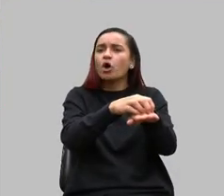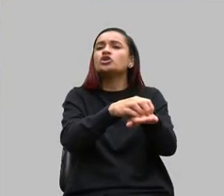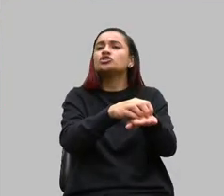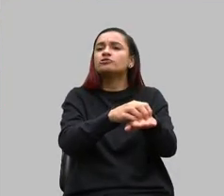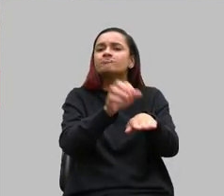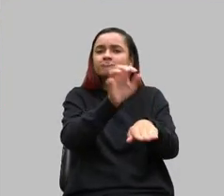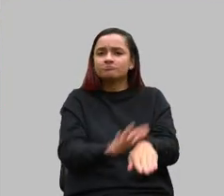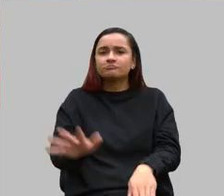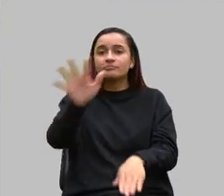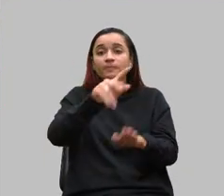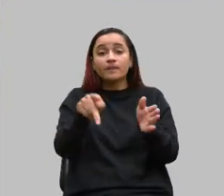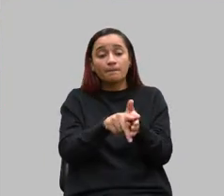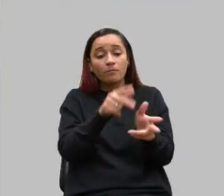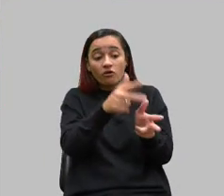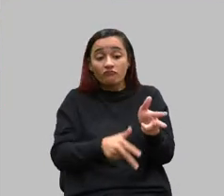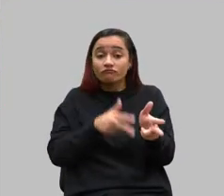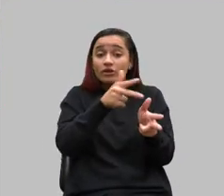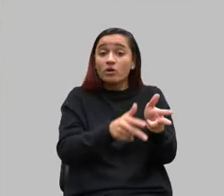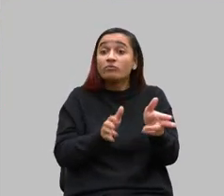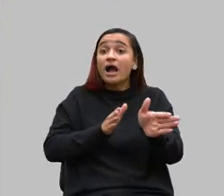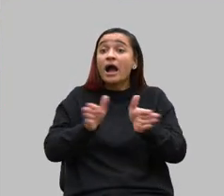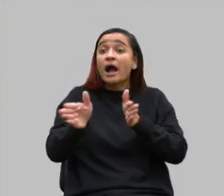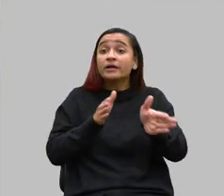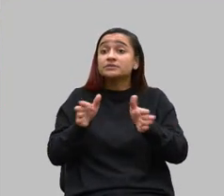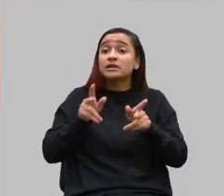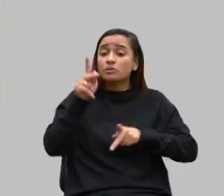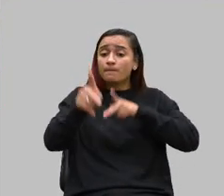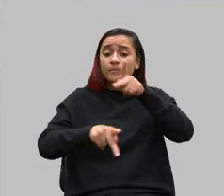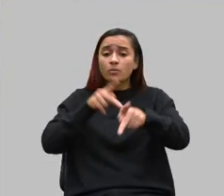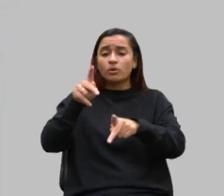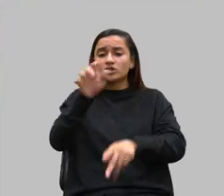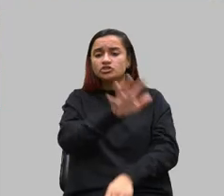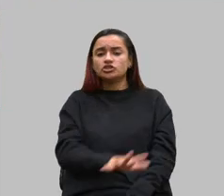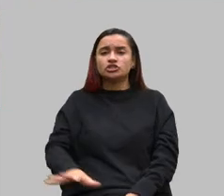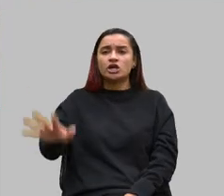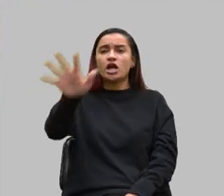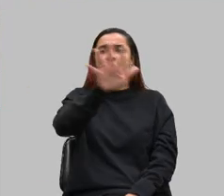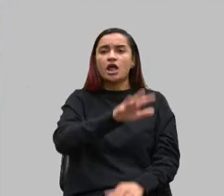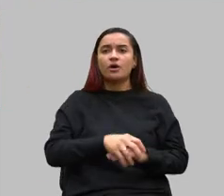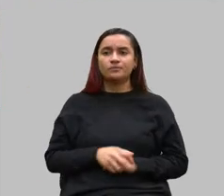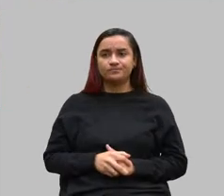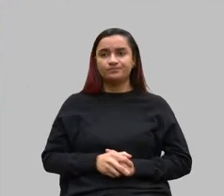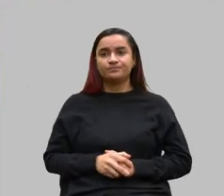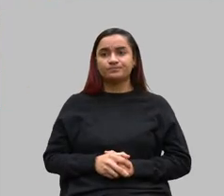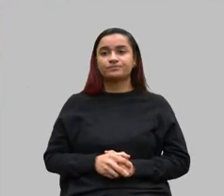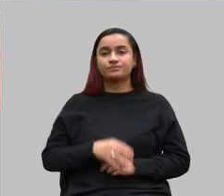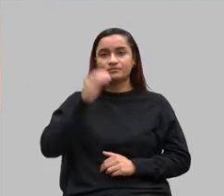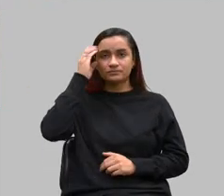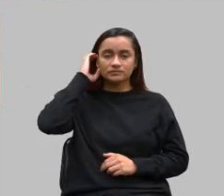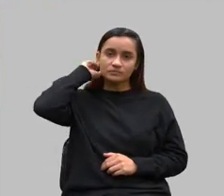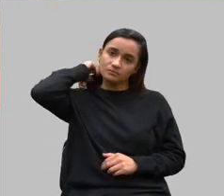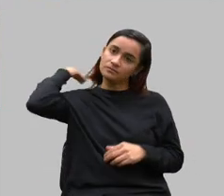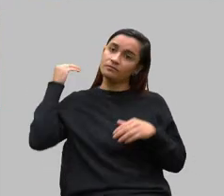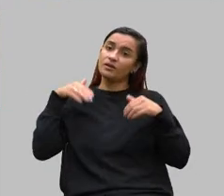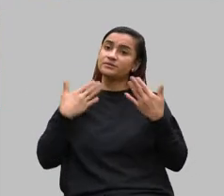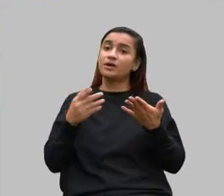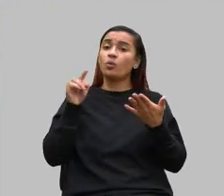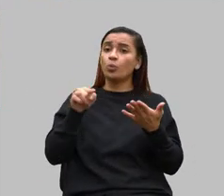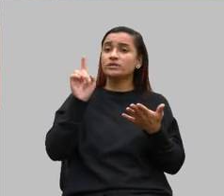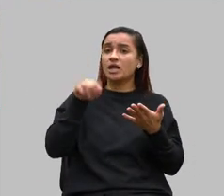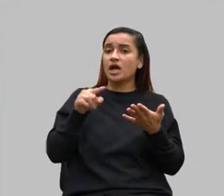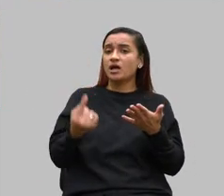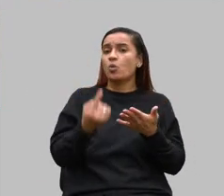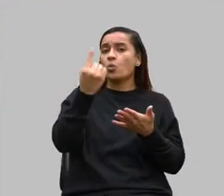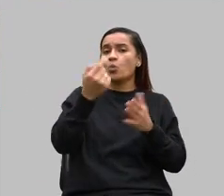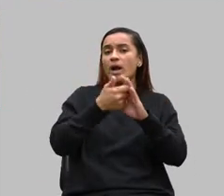ferrovia tenha acesso população geral à população né E isso Isso é uma uma também uma